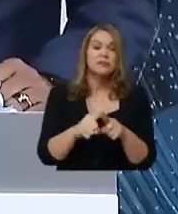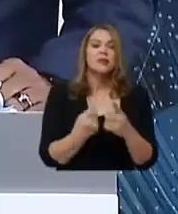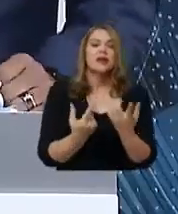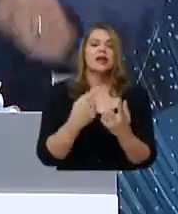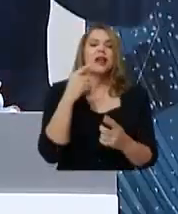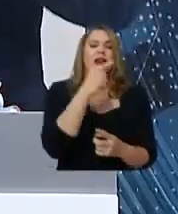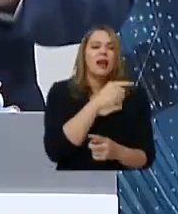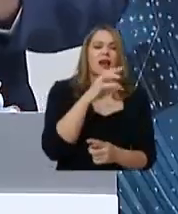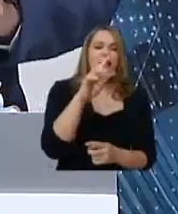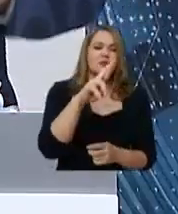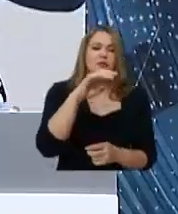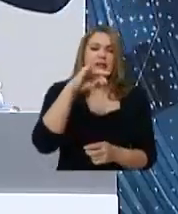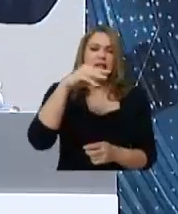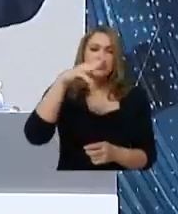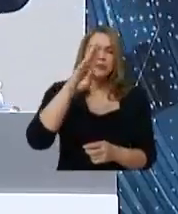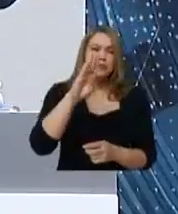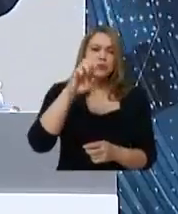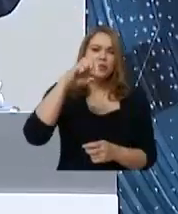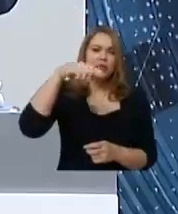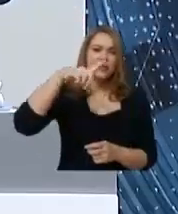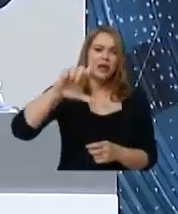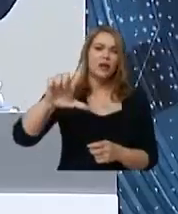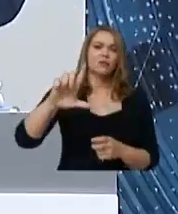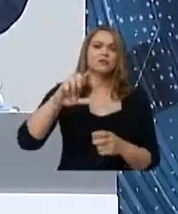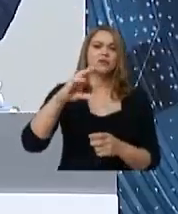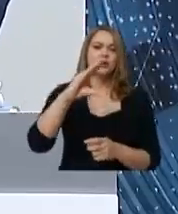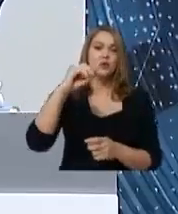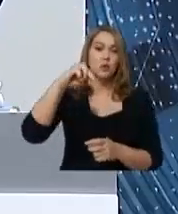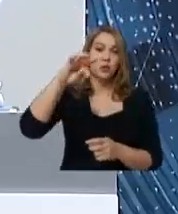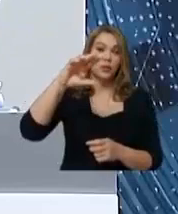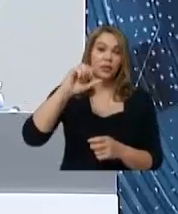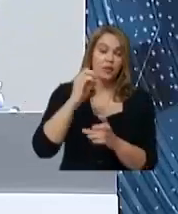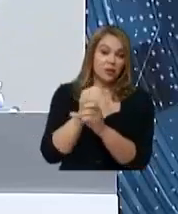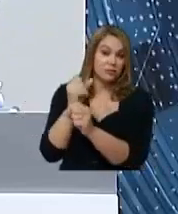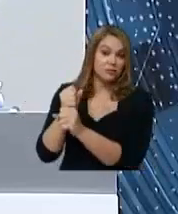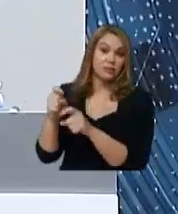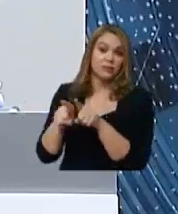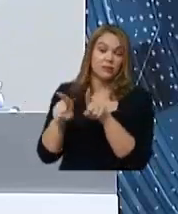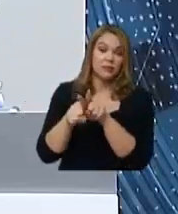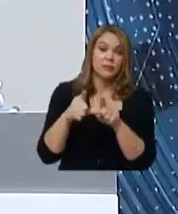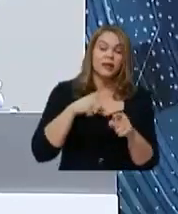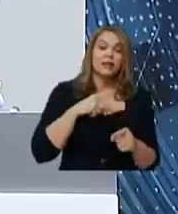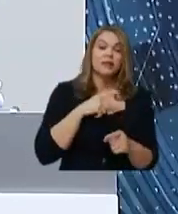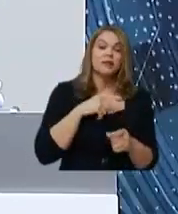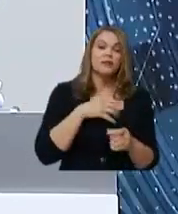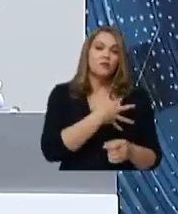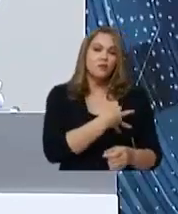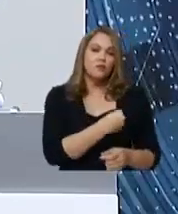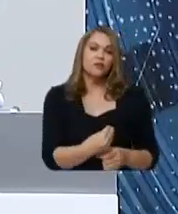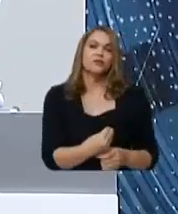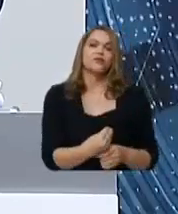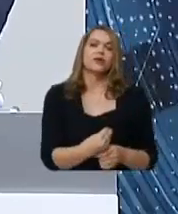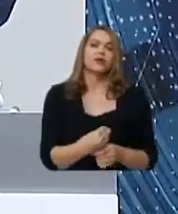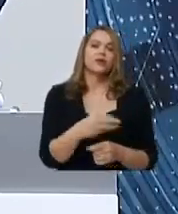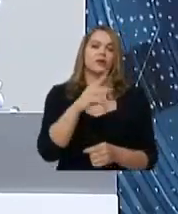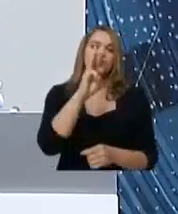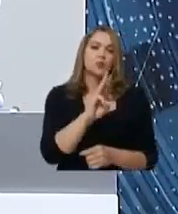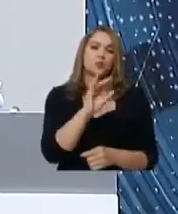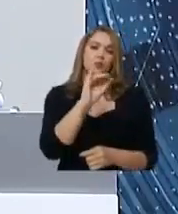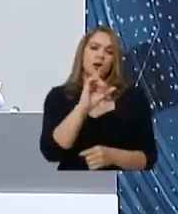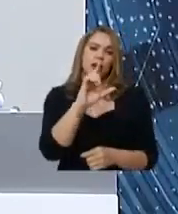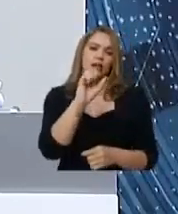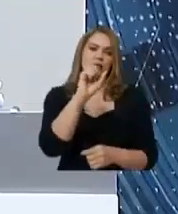Tribunal de Contas acórdão é o senhor já já ter definido que é o filho do Conselheiro do Tribunal de Contas Ulisses Andrade